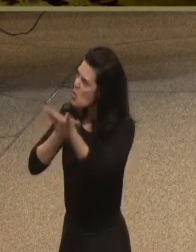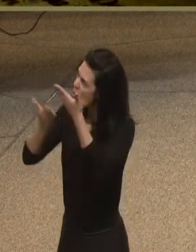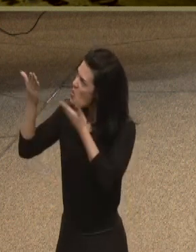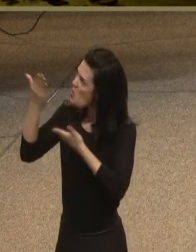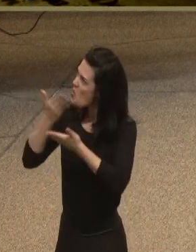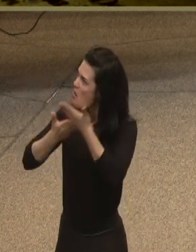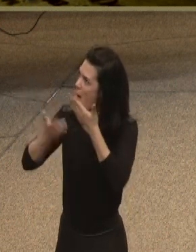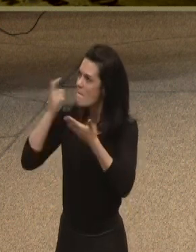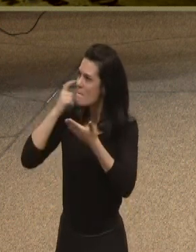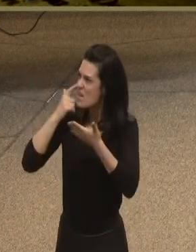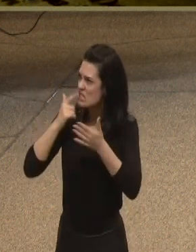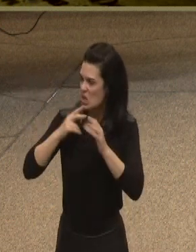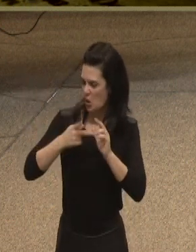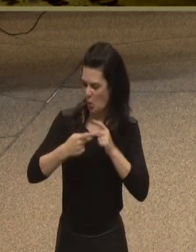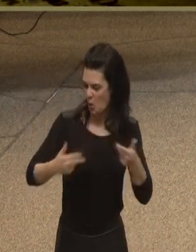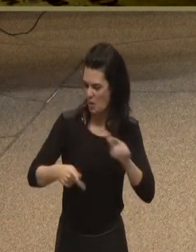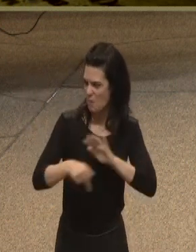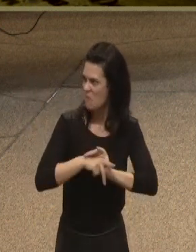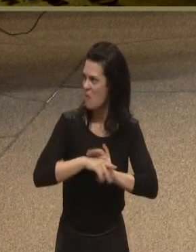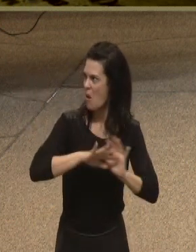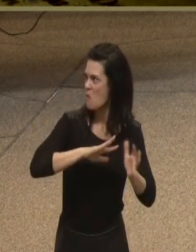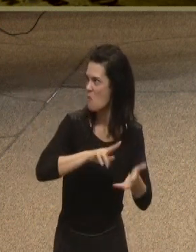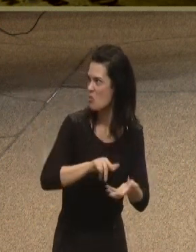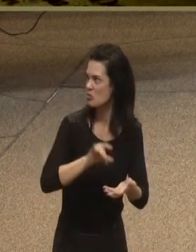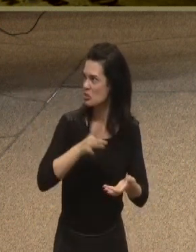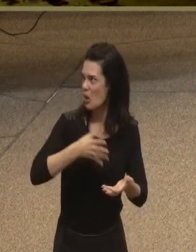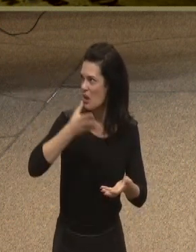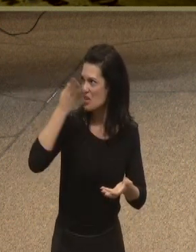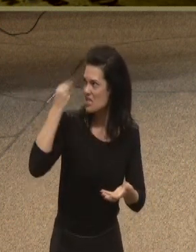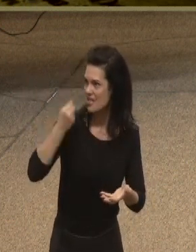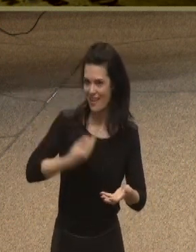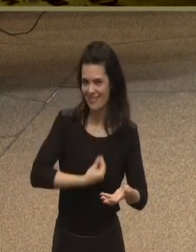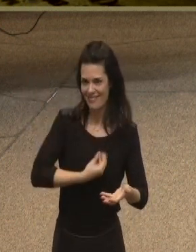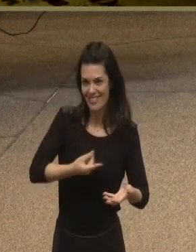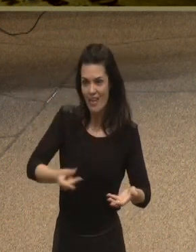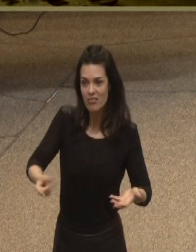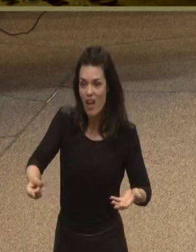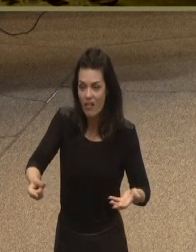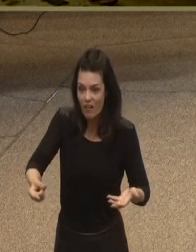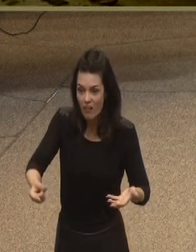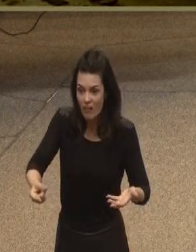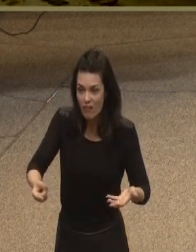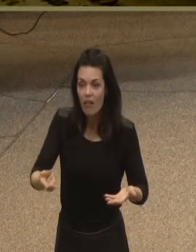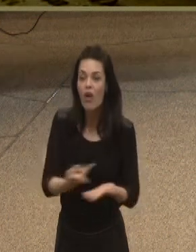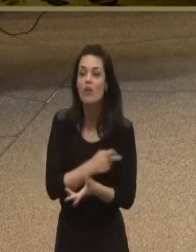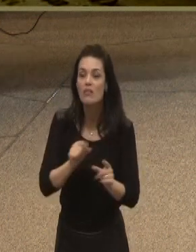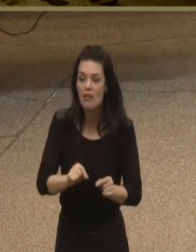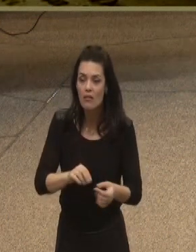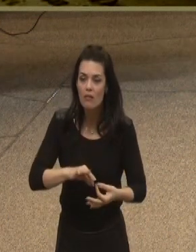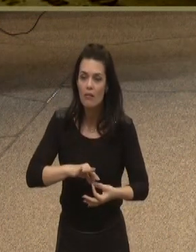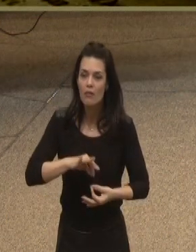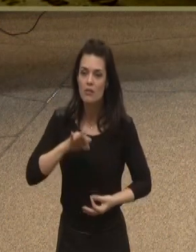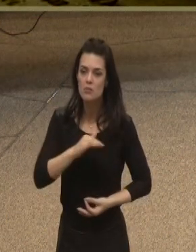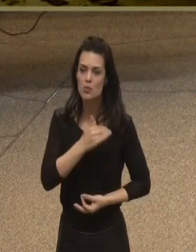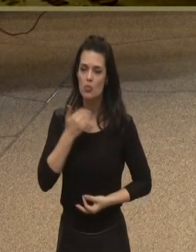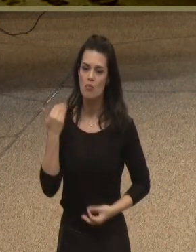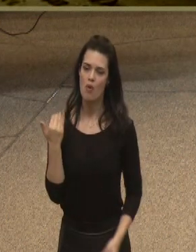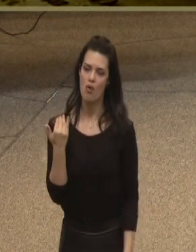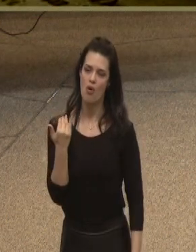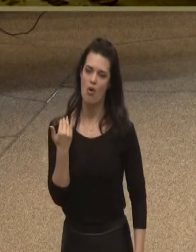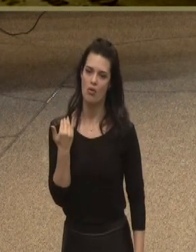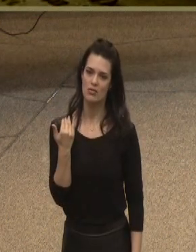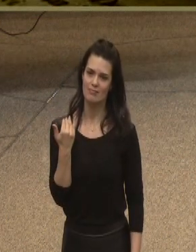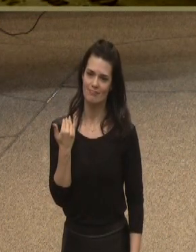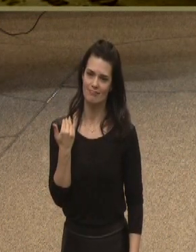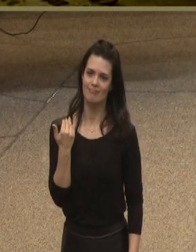vida, essas duas coisas nos tornam espiritualmente surdos, e essa é a surdez